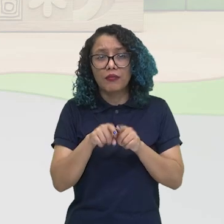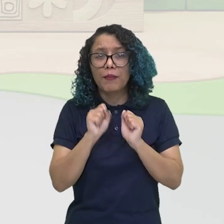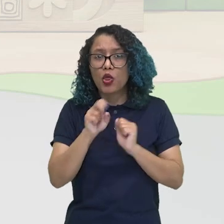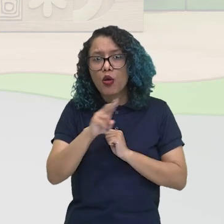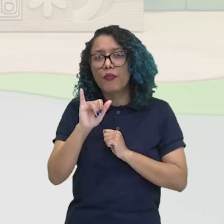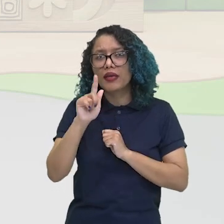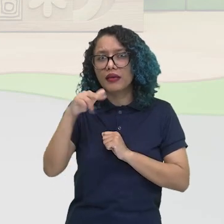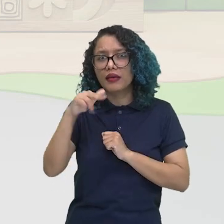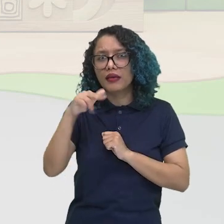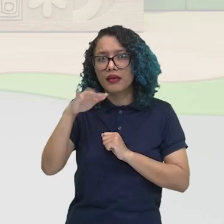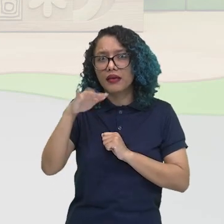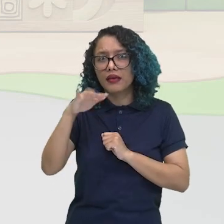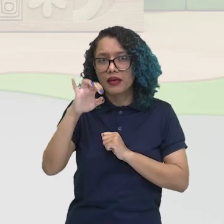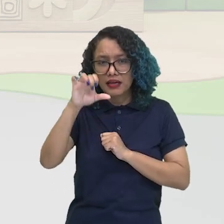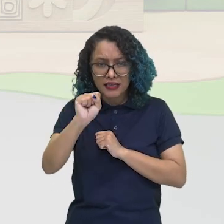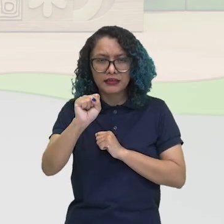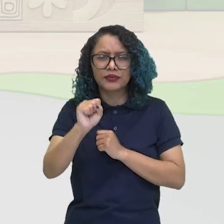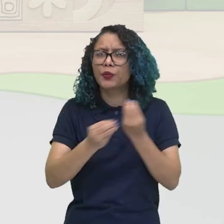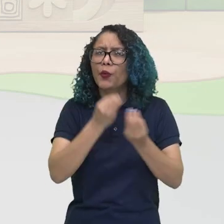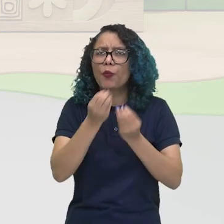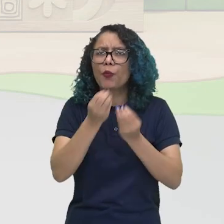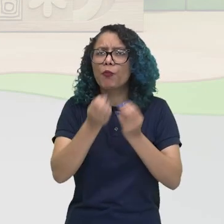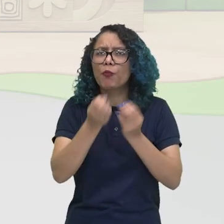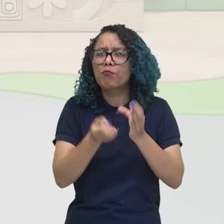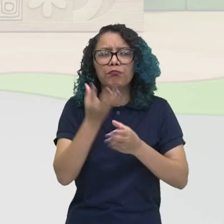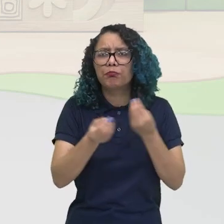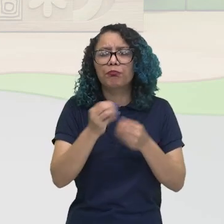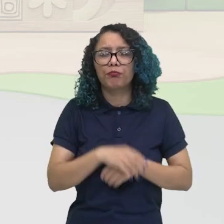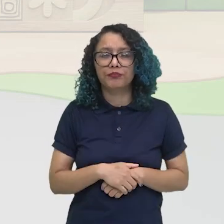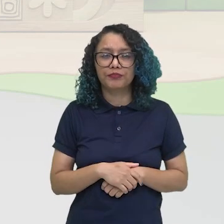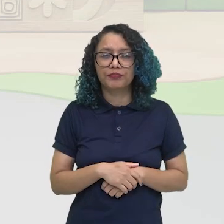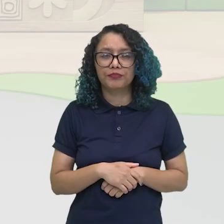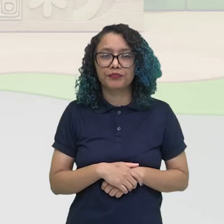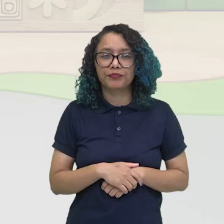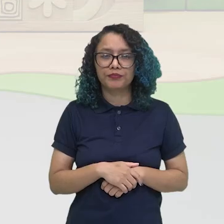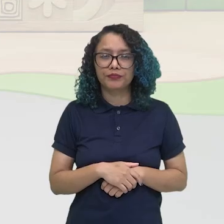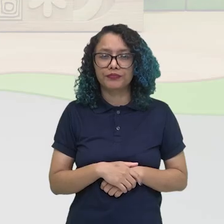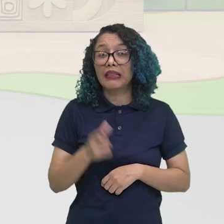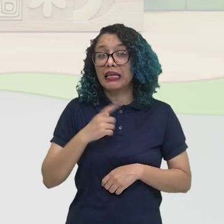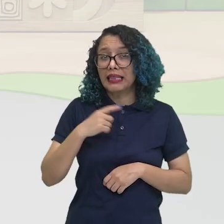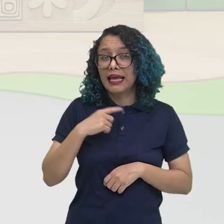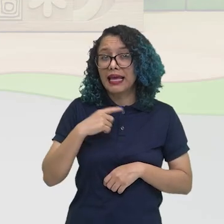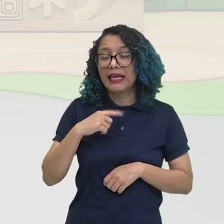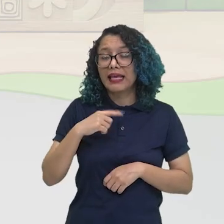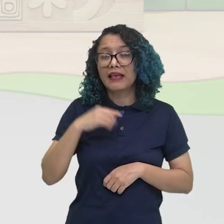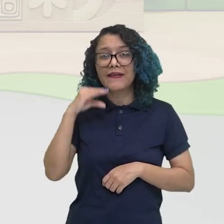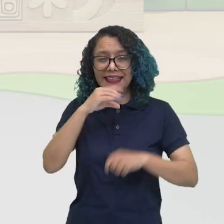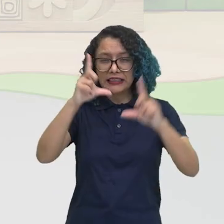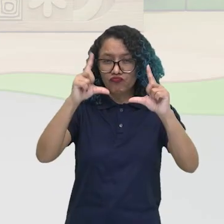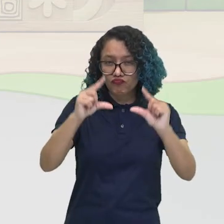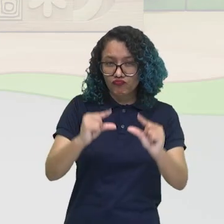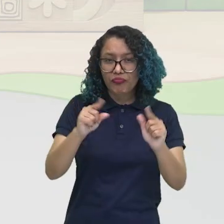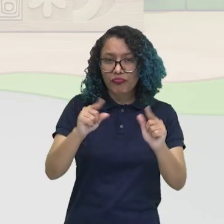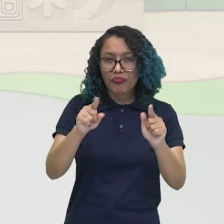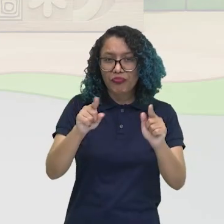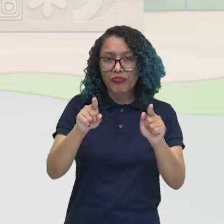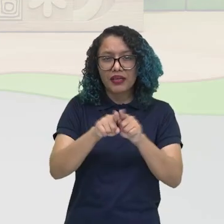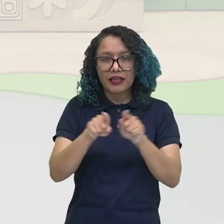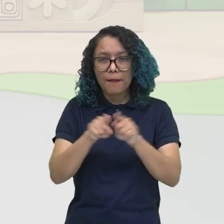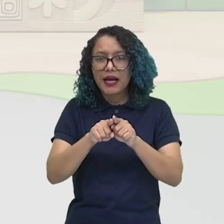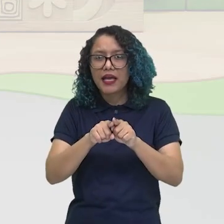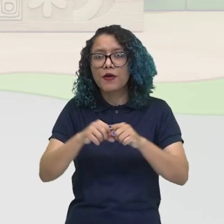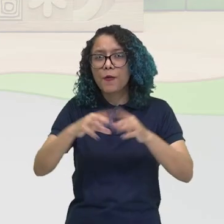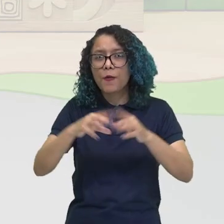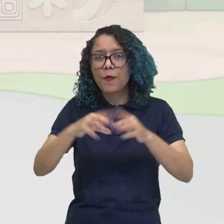ígneas. Elas são formadas pelo quê? Pelo resfriamento e a solidificação do